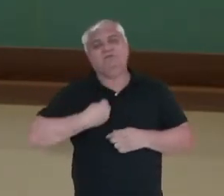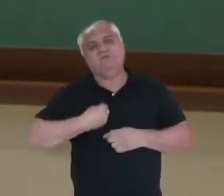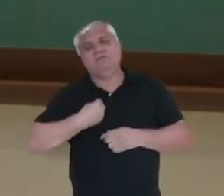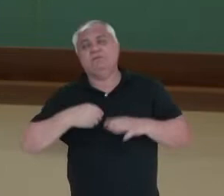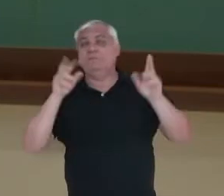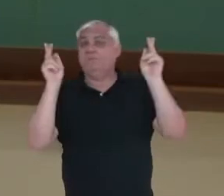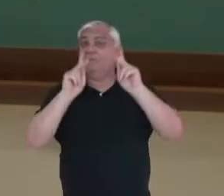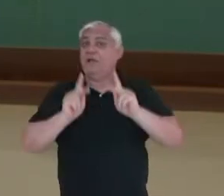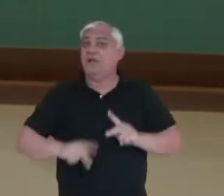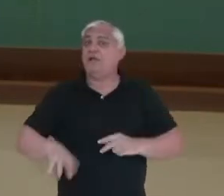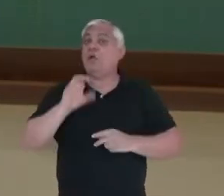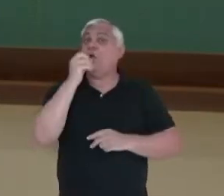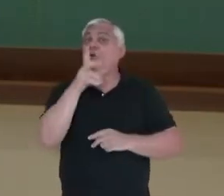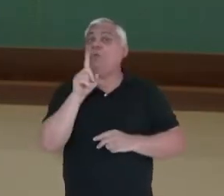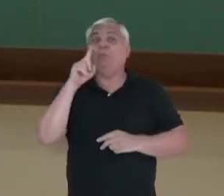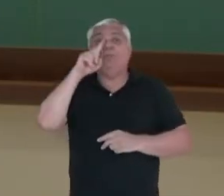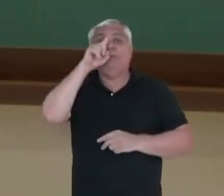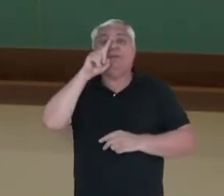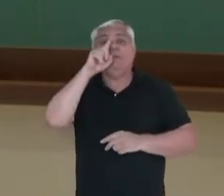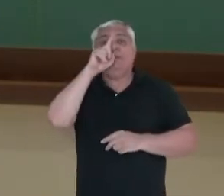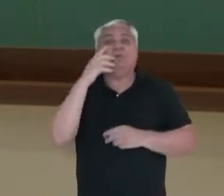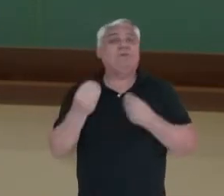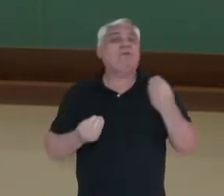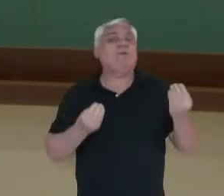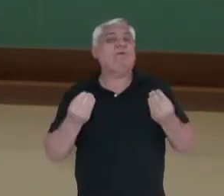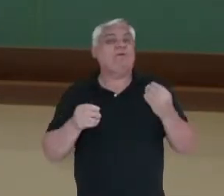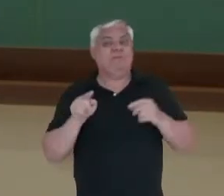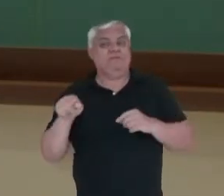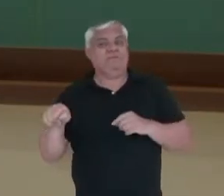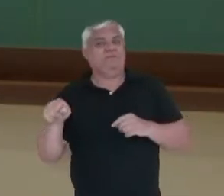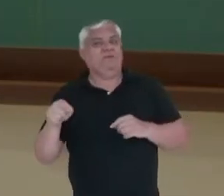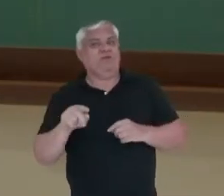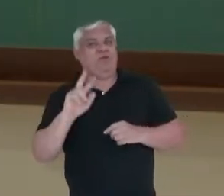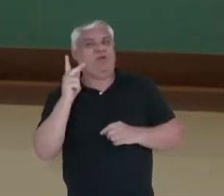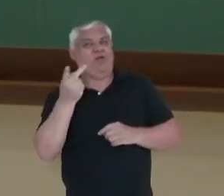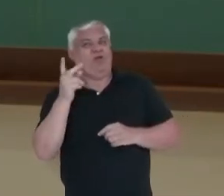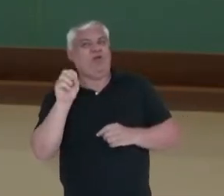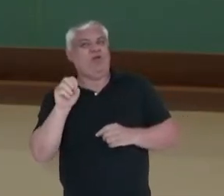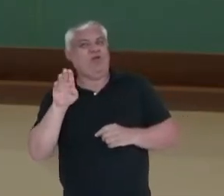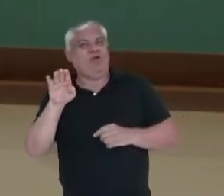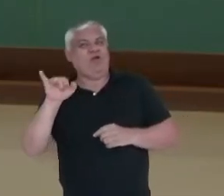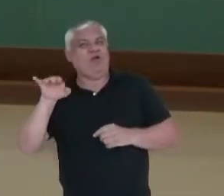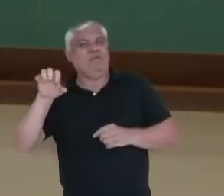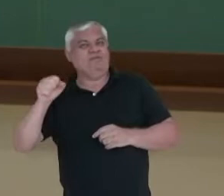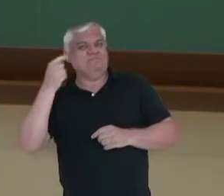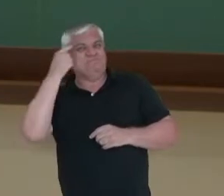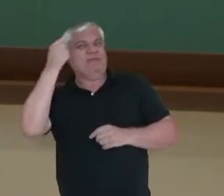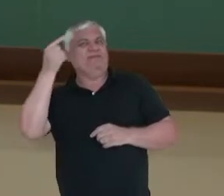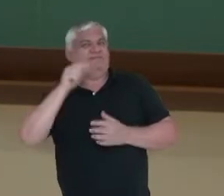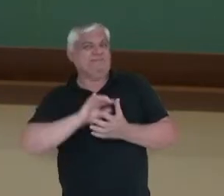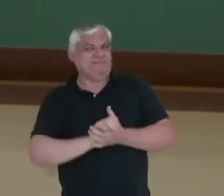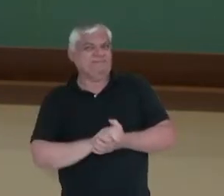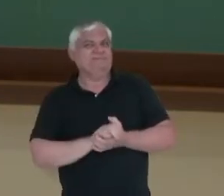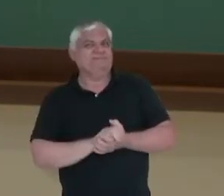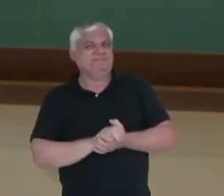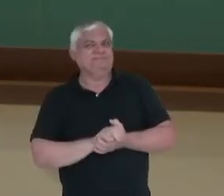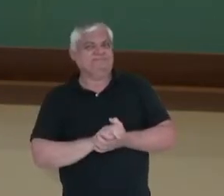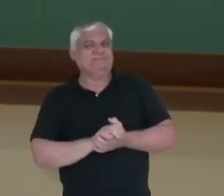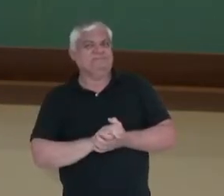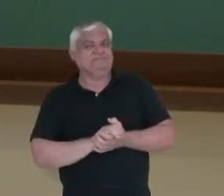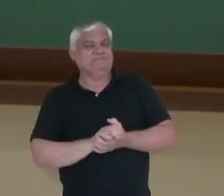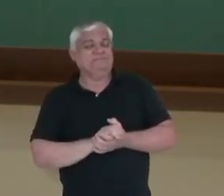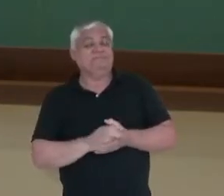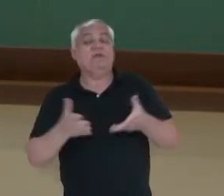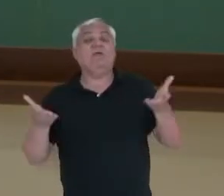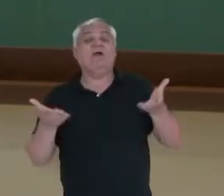ou em perigo, como pensava lá o Hobbes? É algo bem interessante da gente pensar. E um filósofo que nós